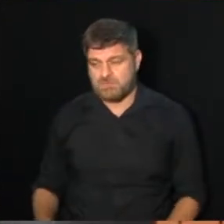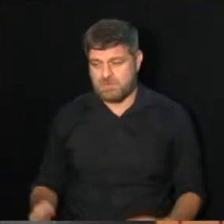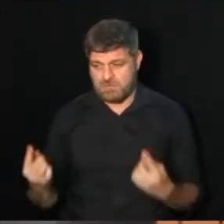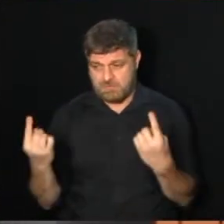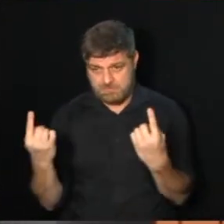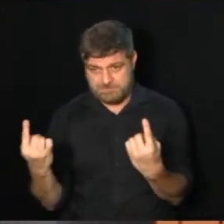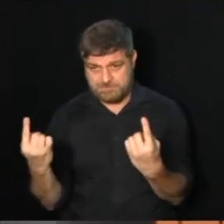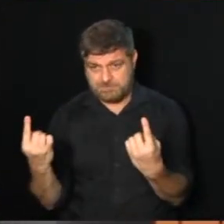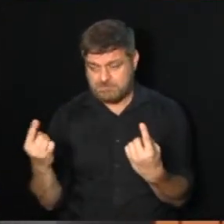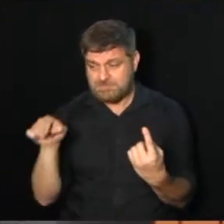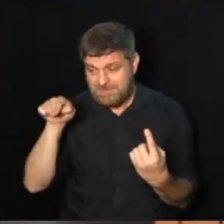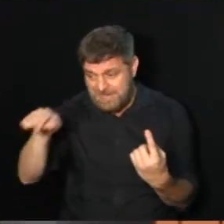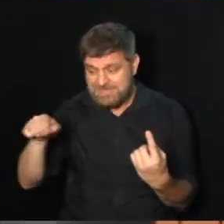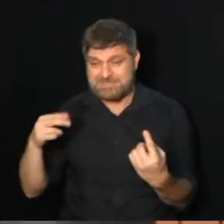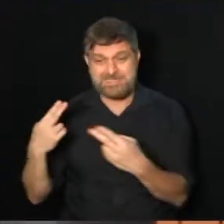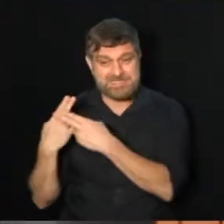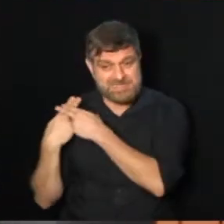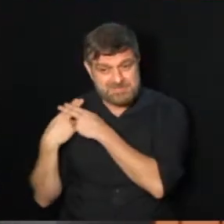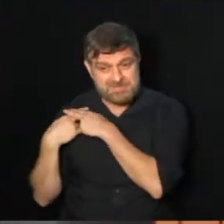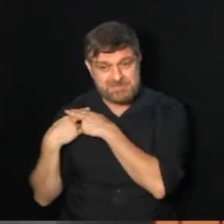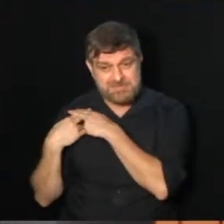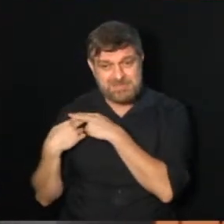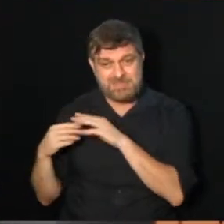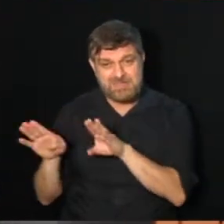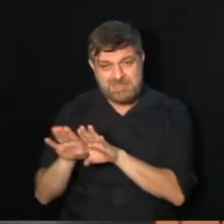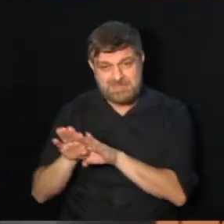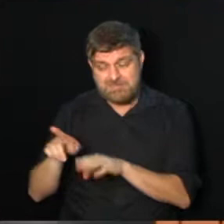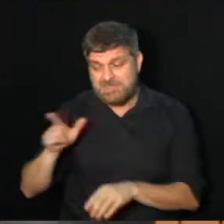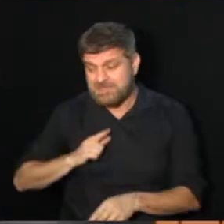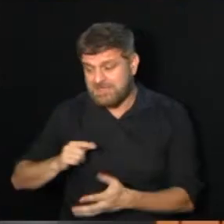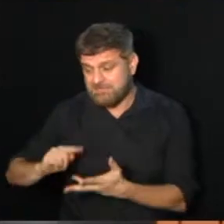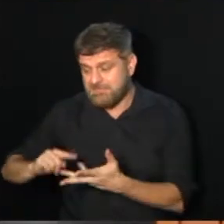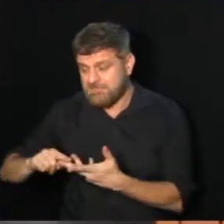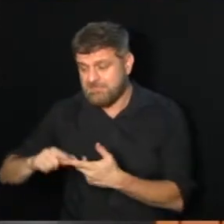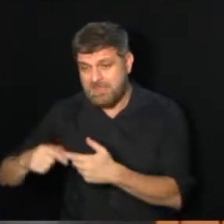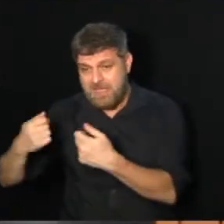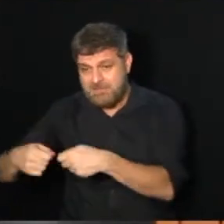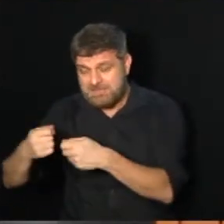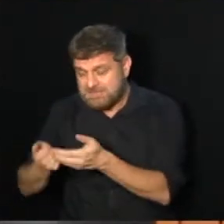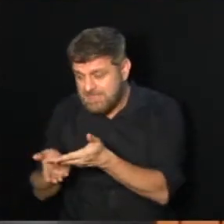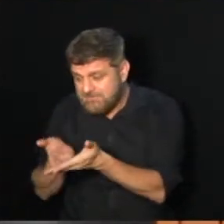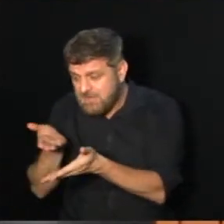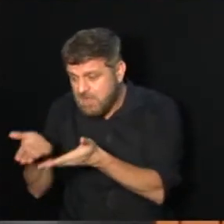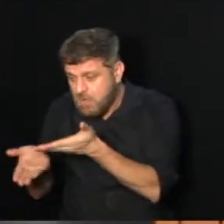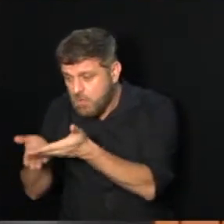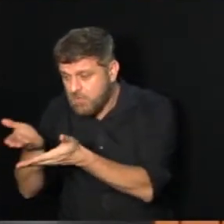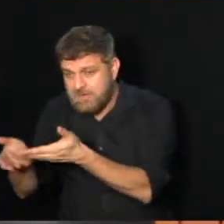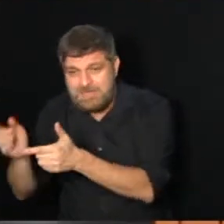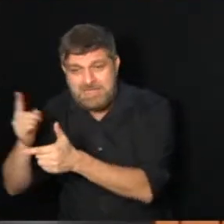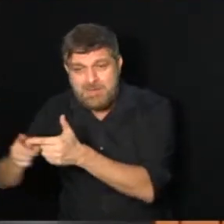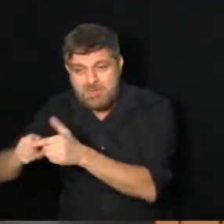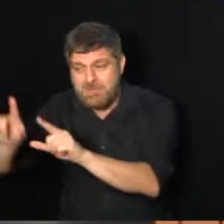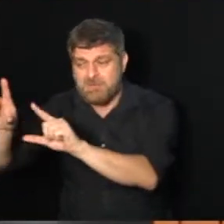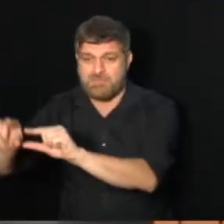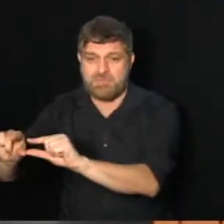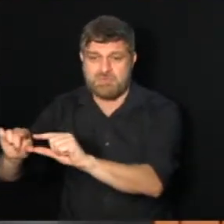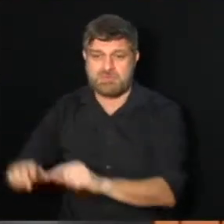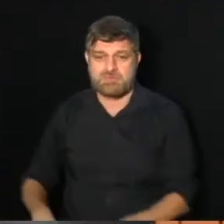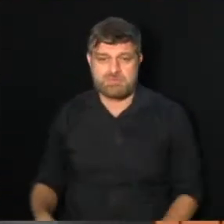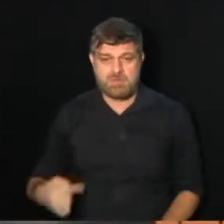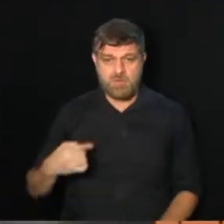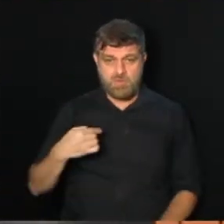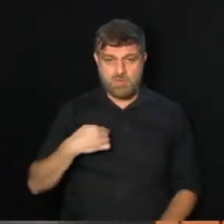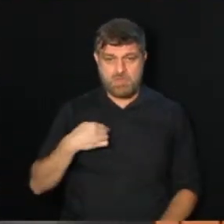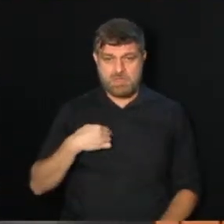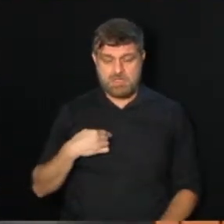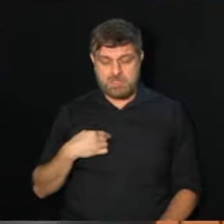ser responsabilizado, mas, ao mesmo tempo, ele tem necessidades a serem tratadas e curadas. Por isso, eu dizia aqui para